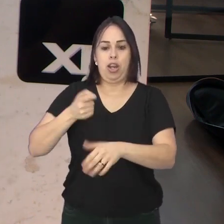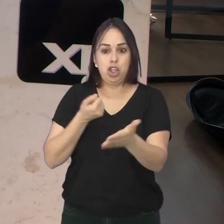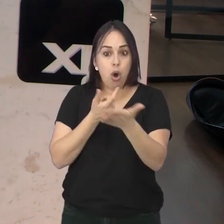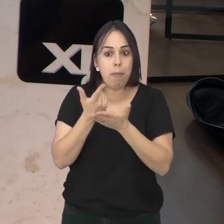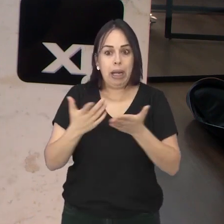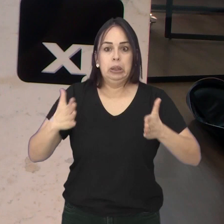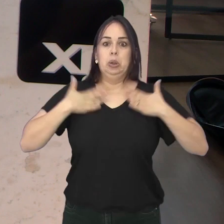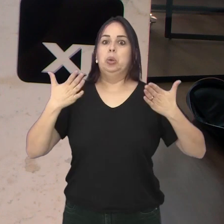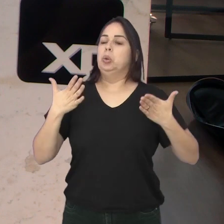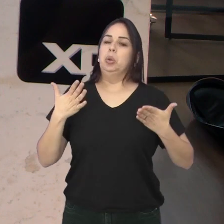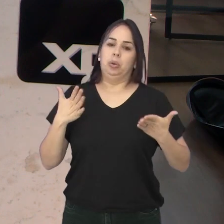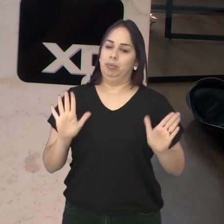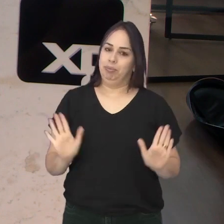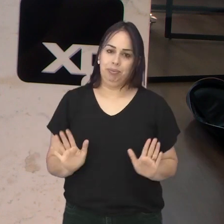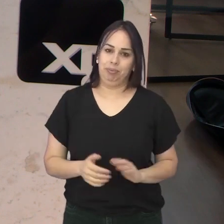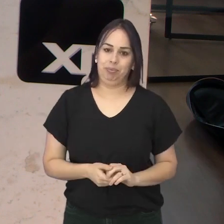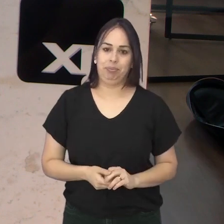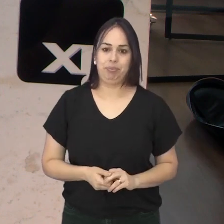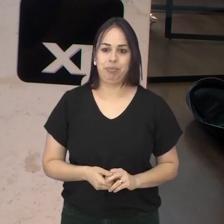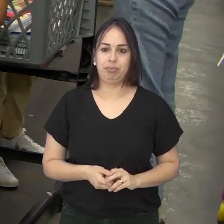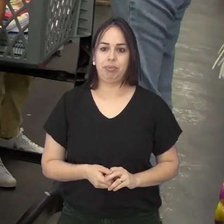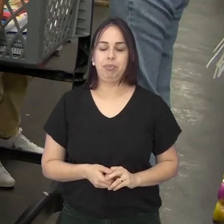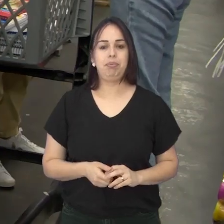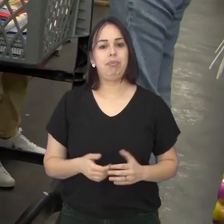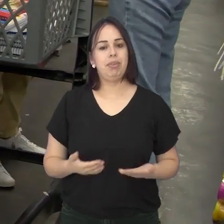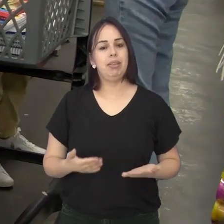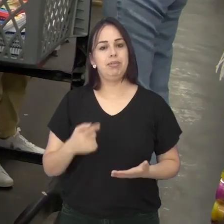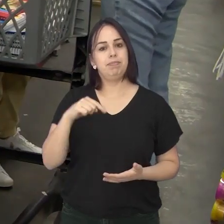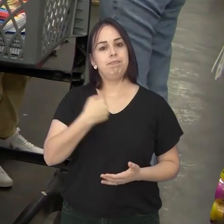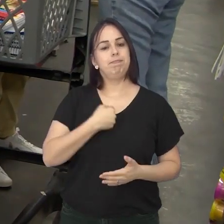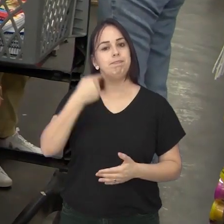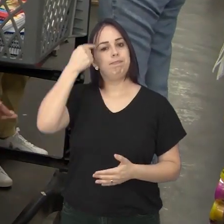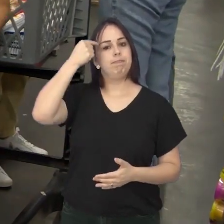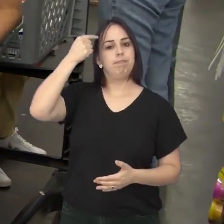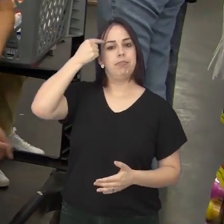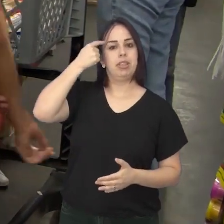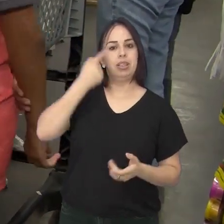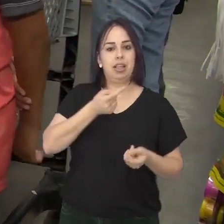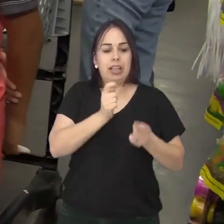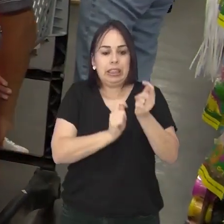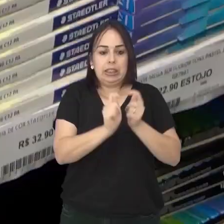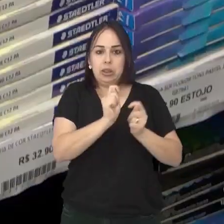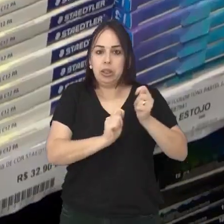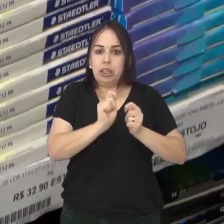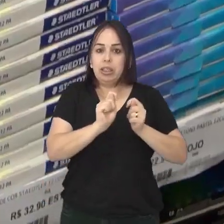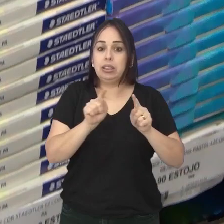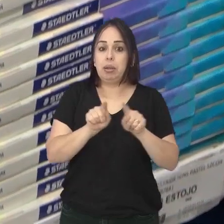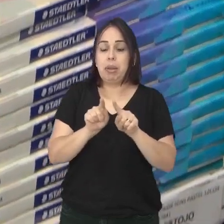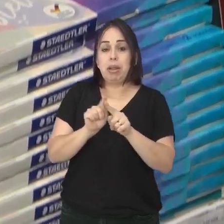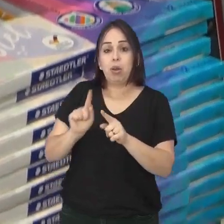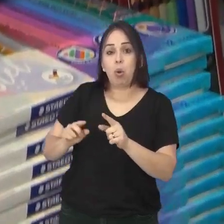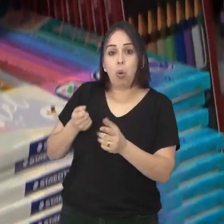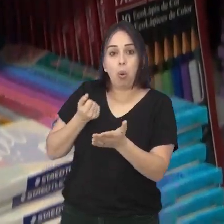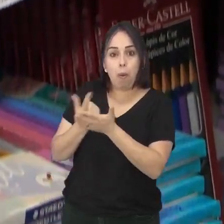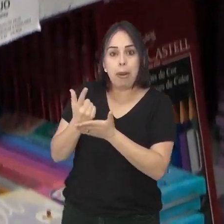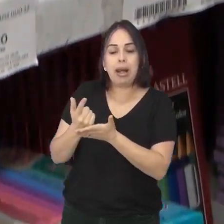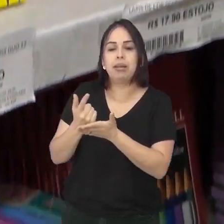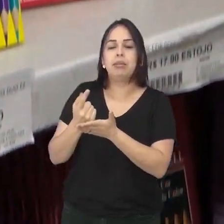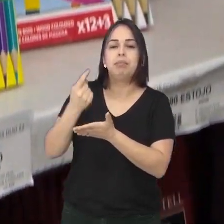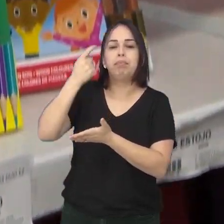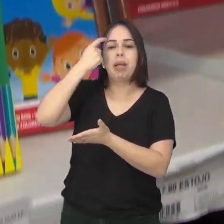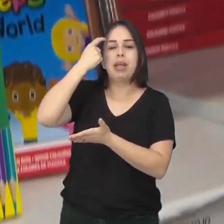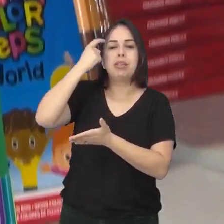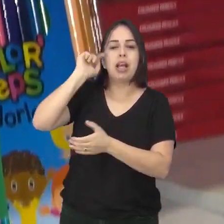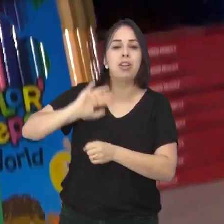surpresa no momento em que se chega lá na loja física. E fica a reflexão: além da economia, na hora de comprar o material,